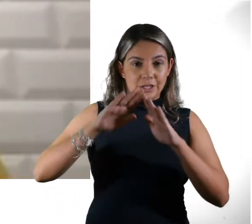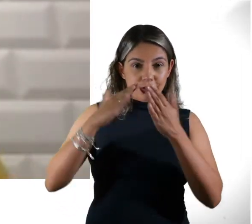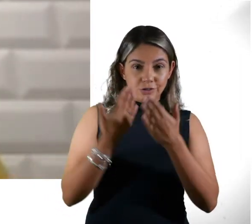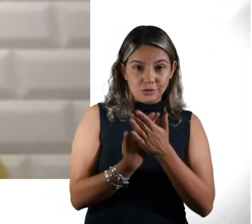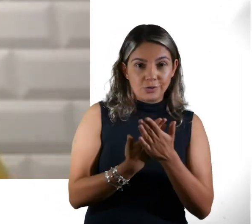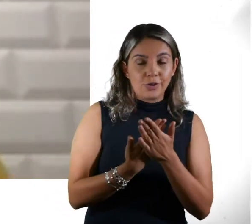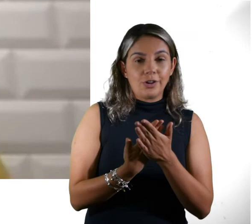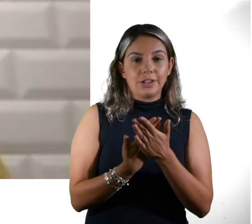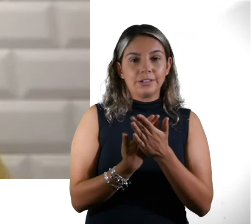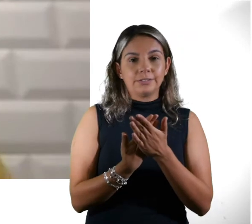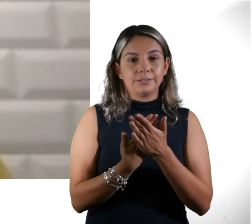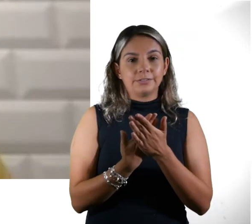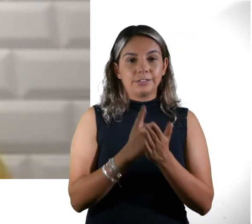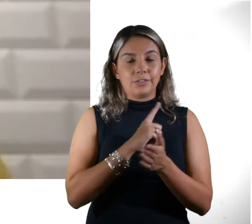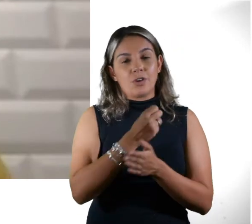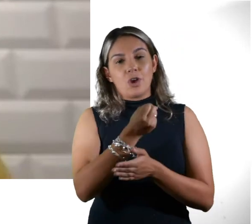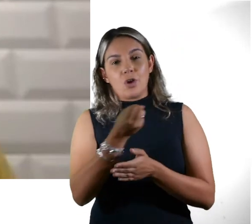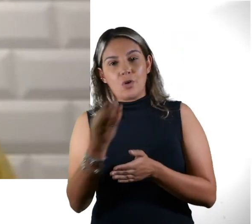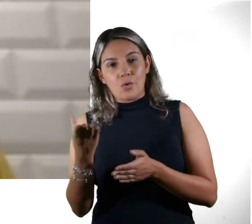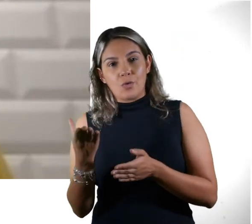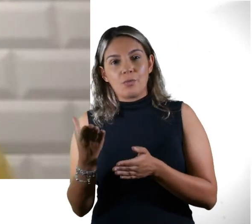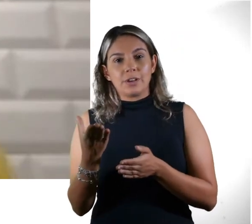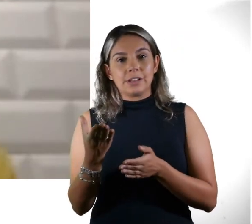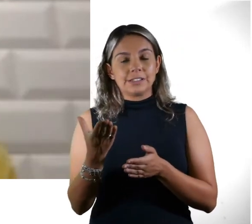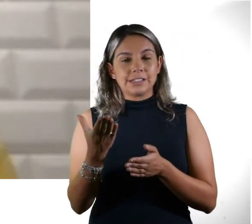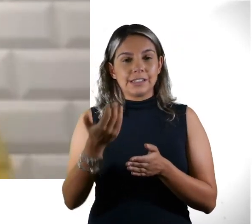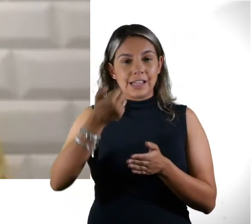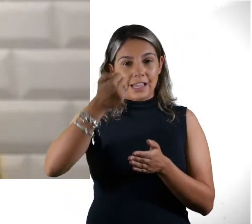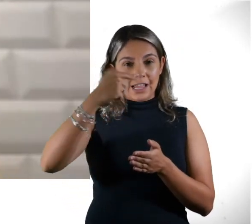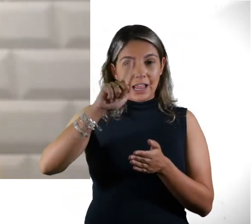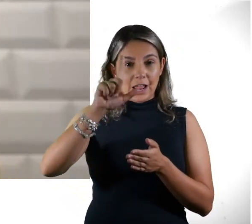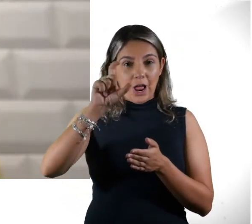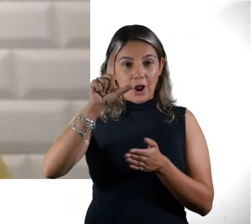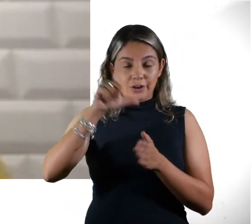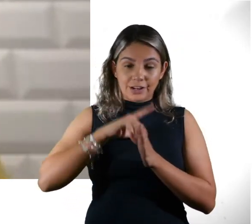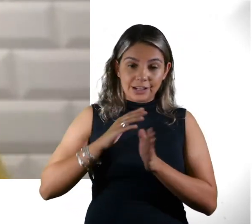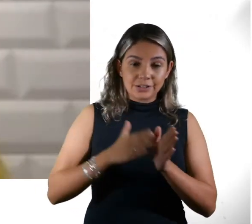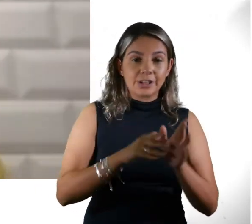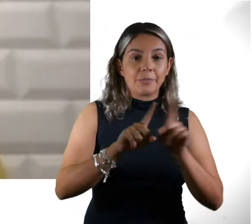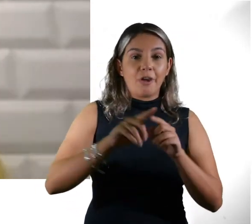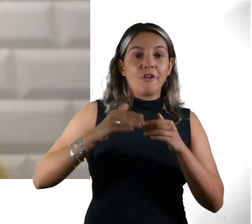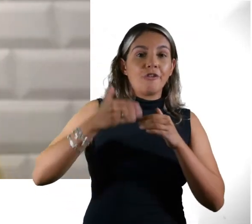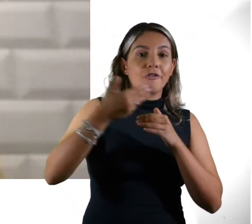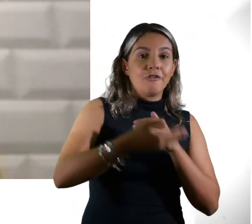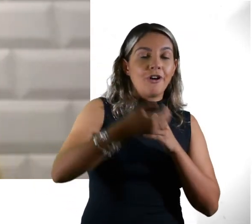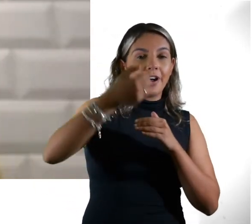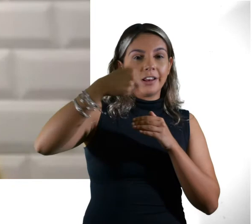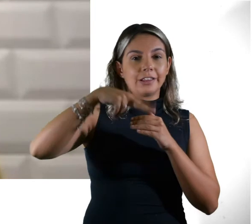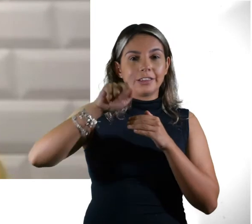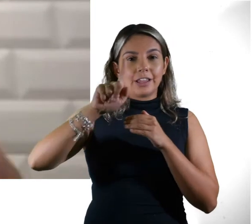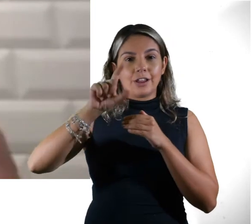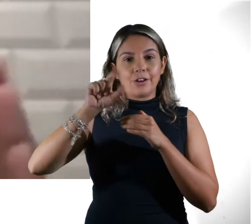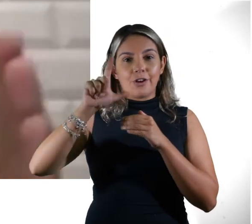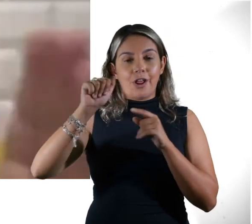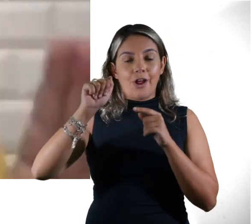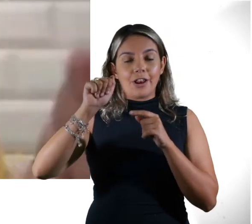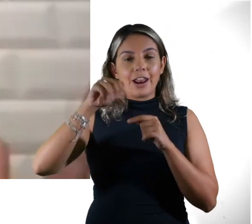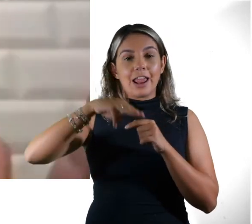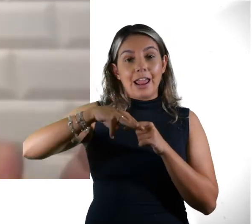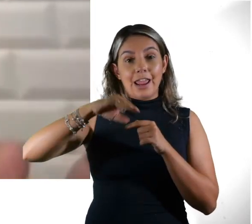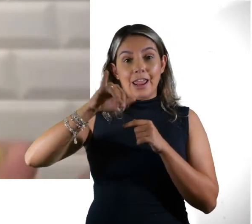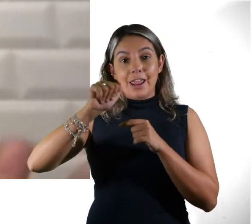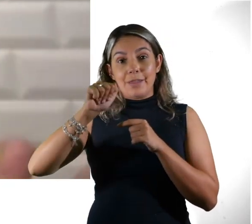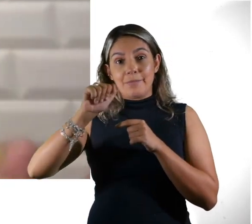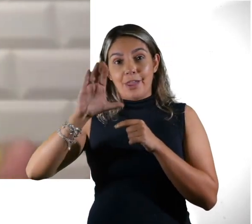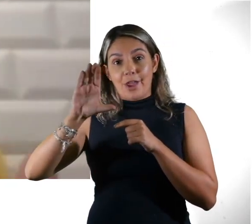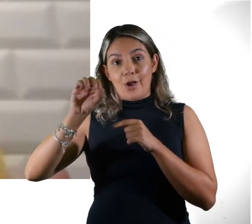do Landino, teve alguns seguidores em Angola, mas teve seguidores sobretudo fora de Angola, em Moçambique, com o Mia Couto, porque o Mia começa